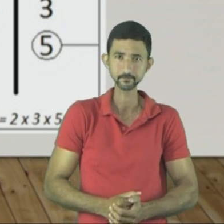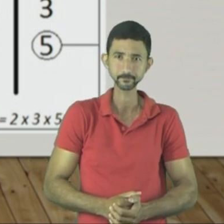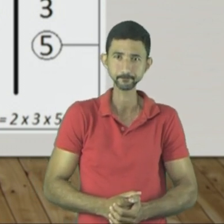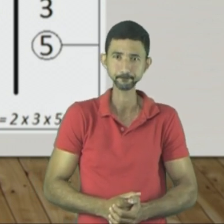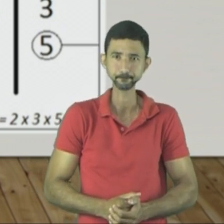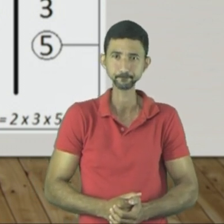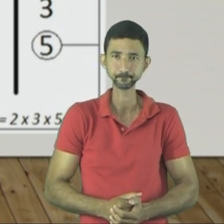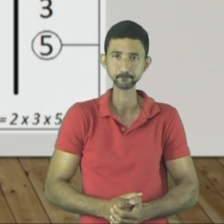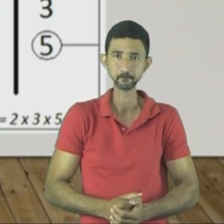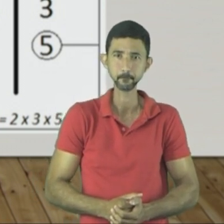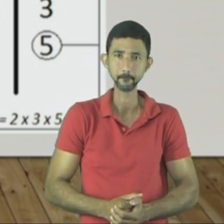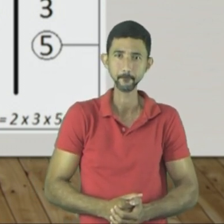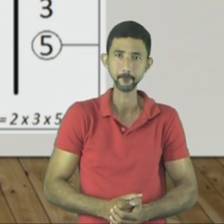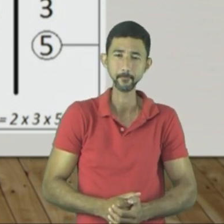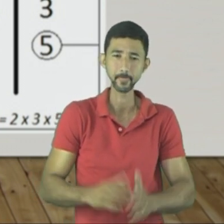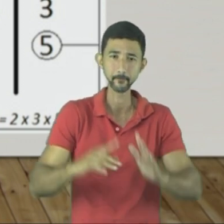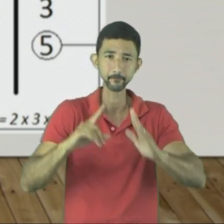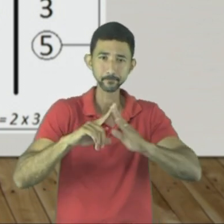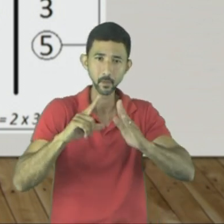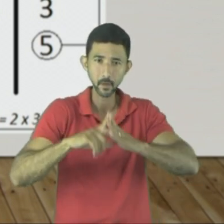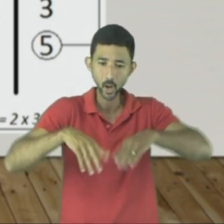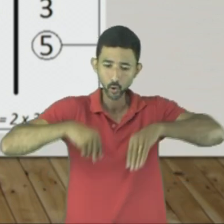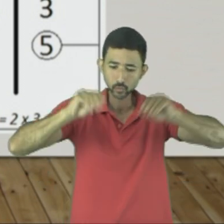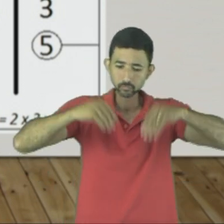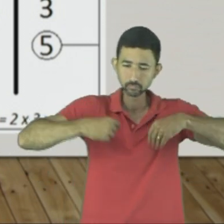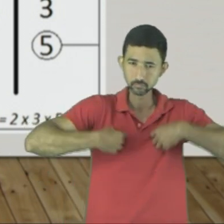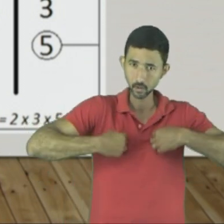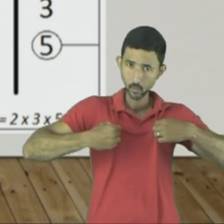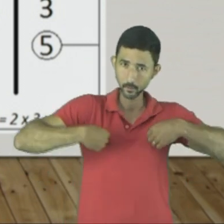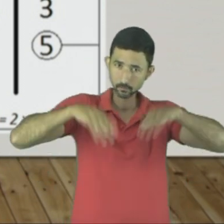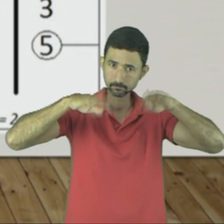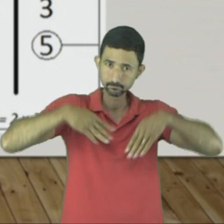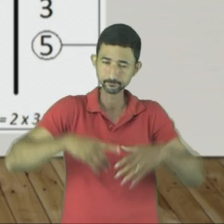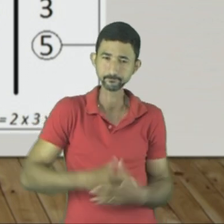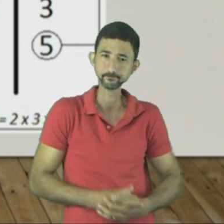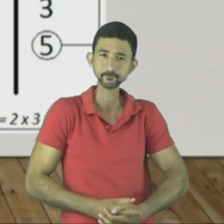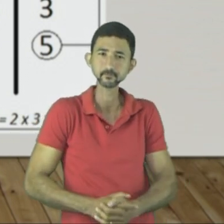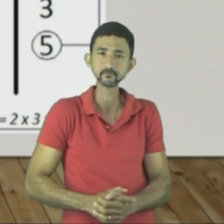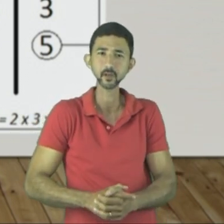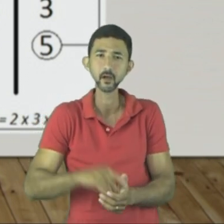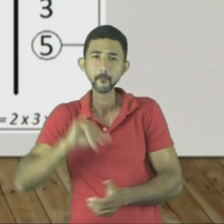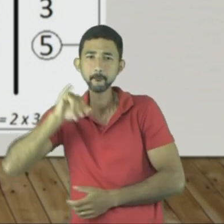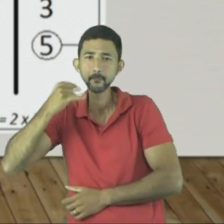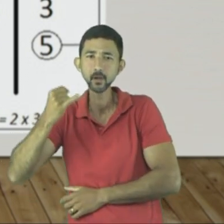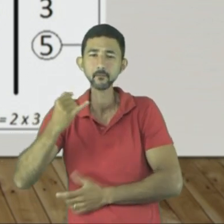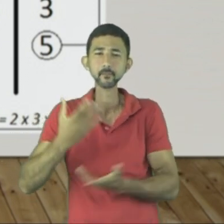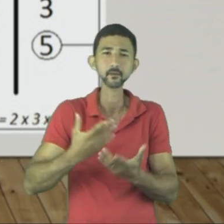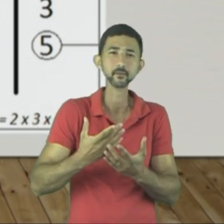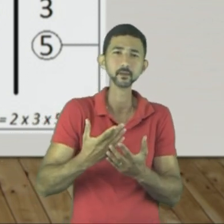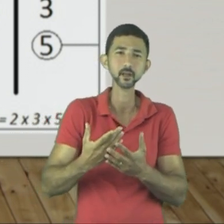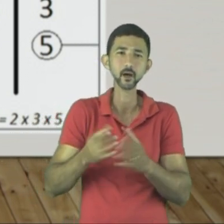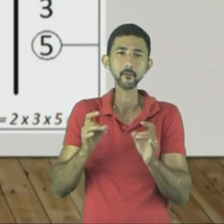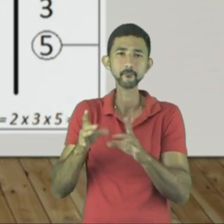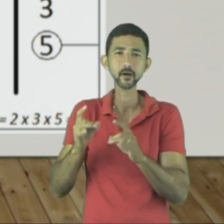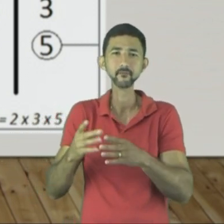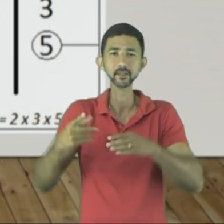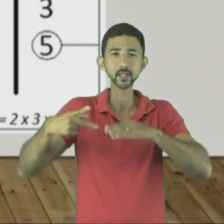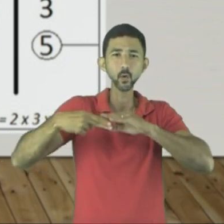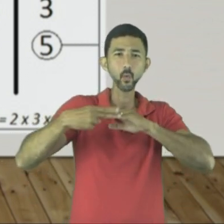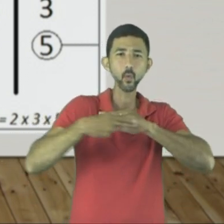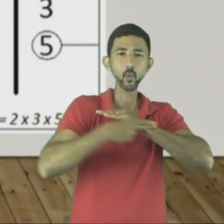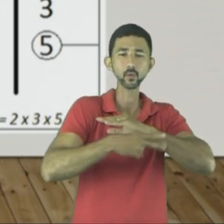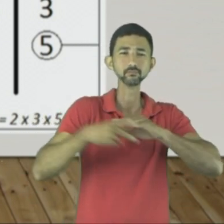probleminha. Uma loja de tecidos vai promover uma semana de venda de retalhos,